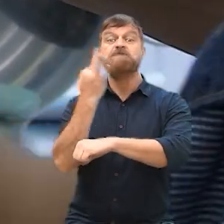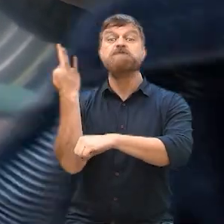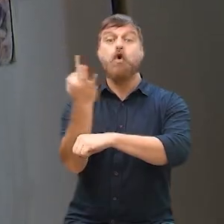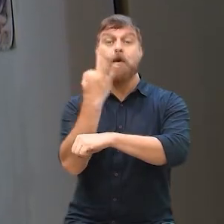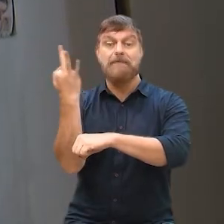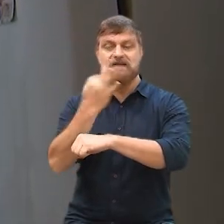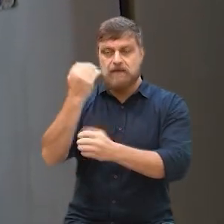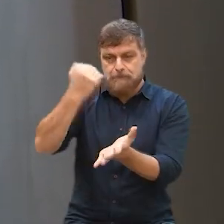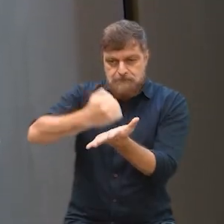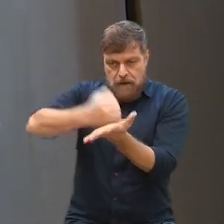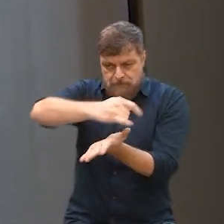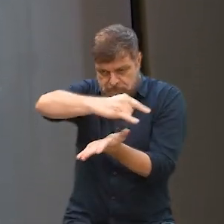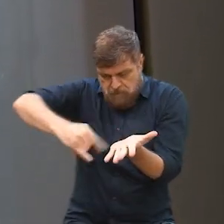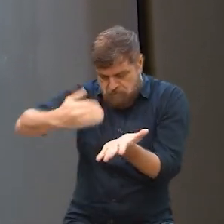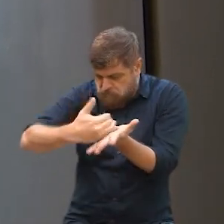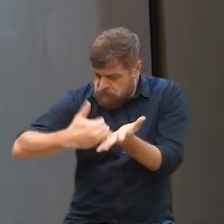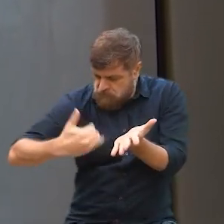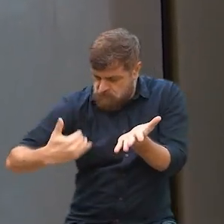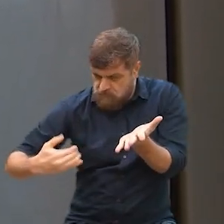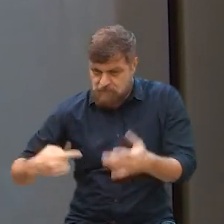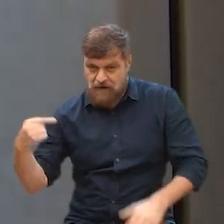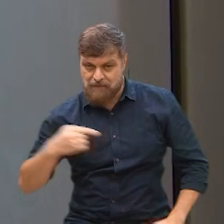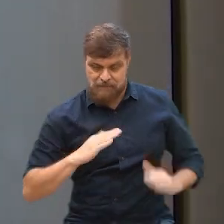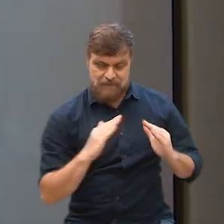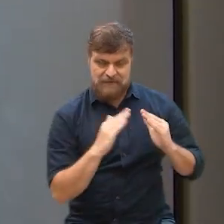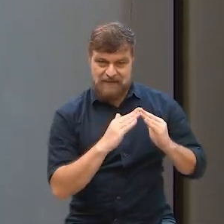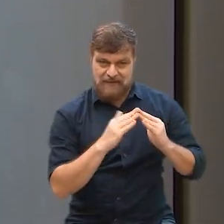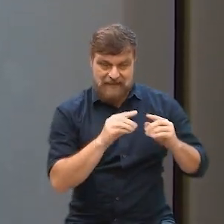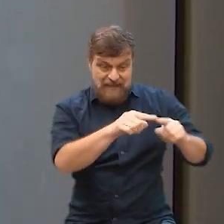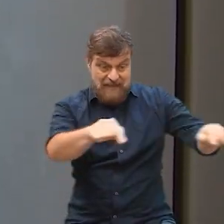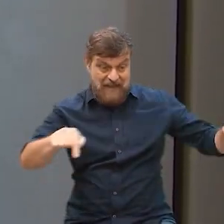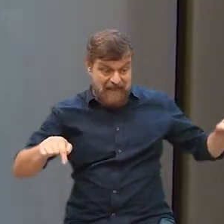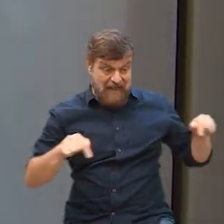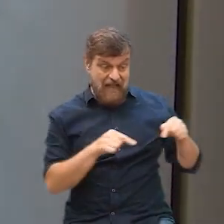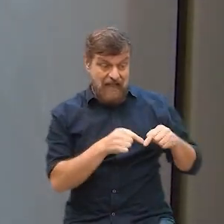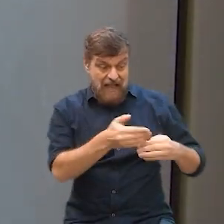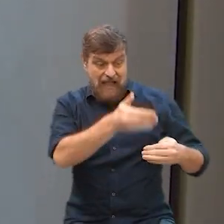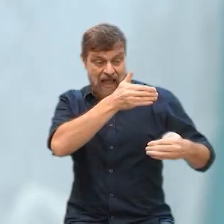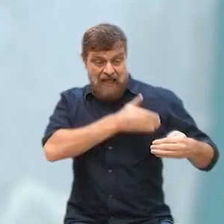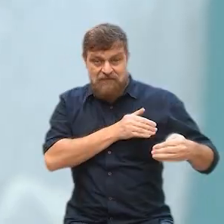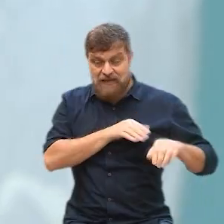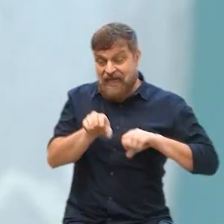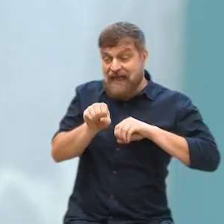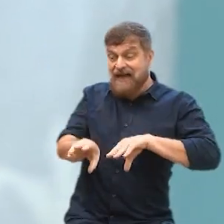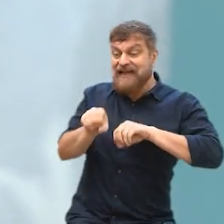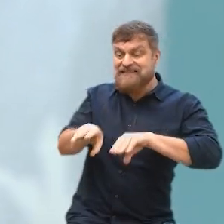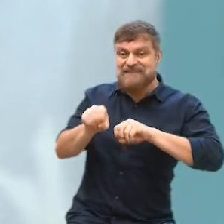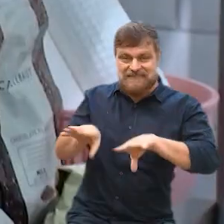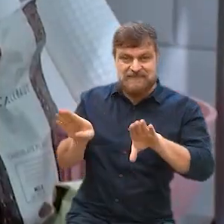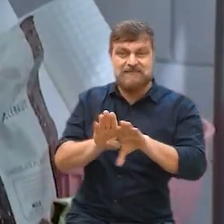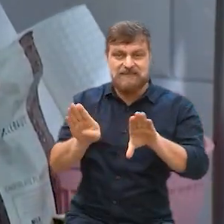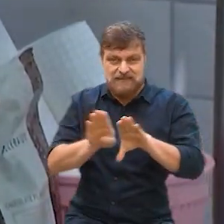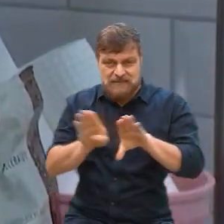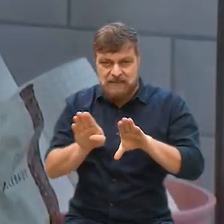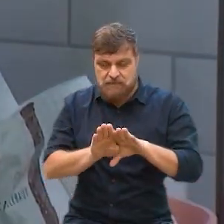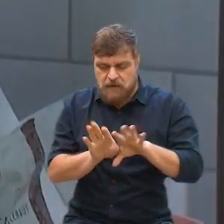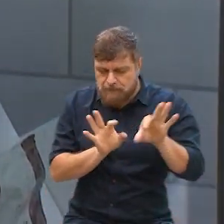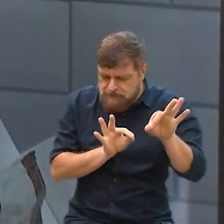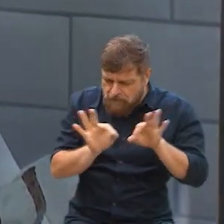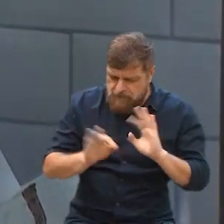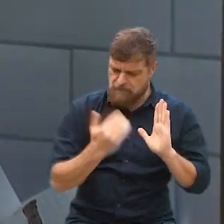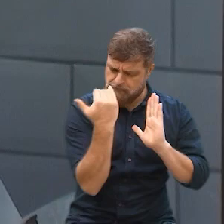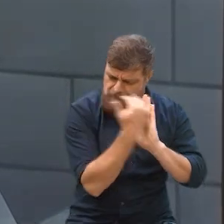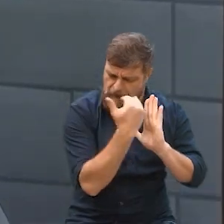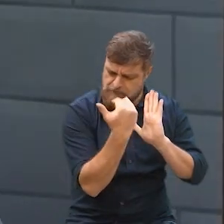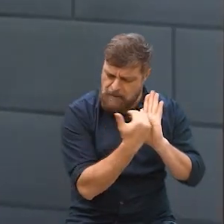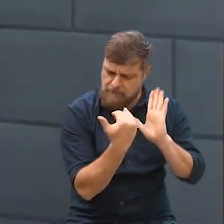2019. A nova cozinha, no fundo da casa, também é um espaço para aulas de bolo e confeitaria. Tudo organizado